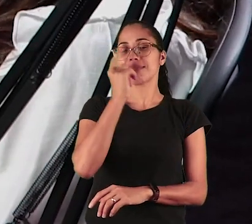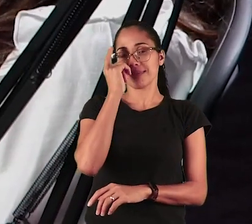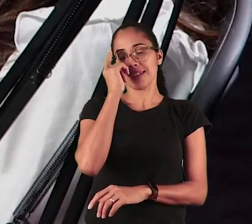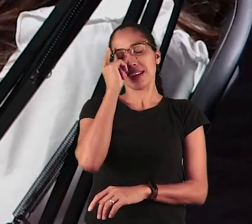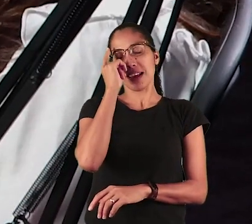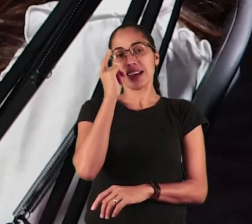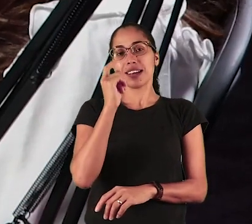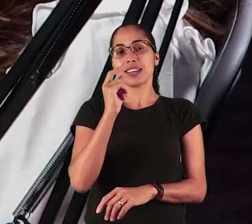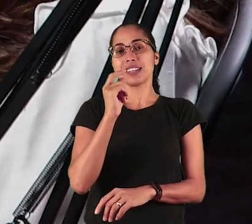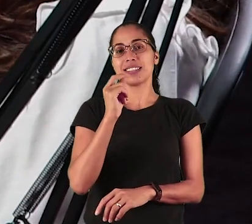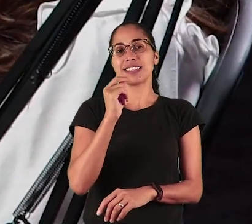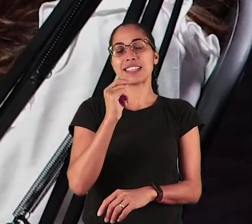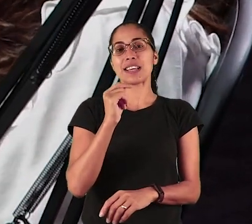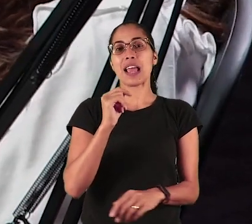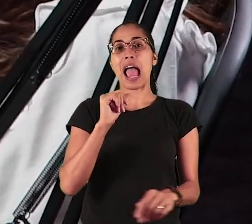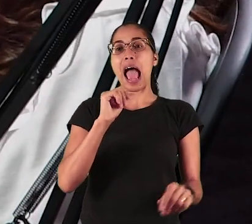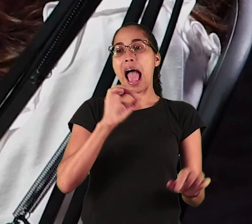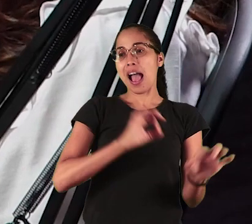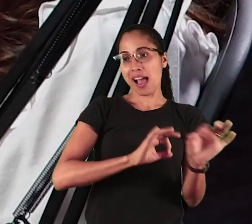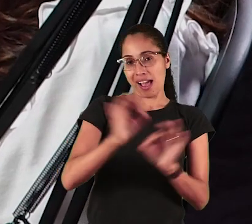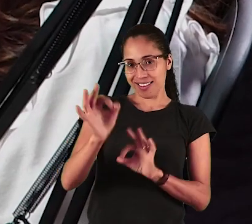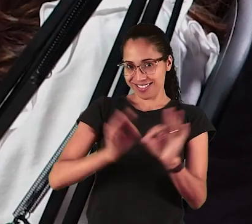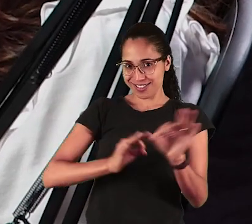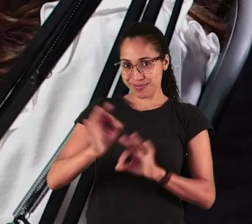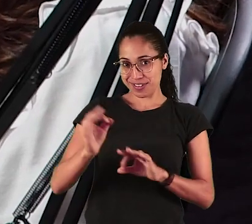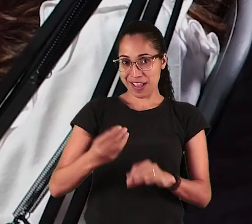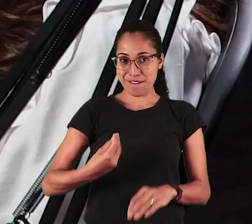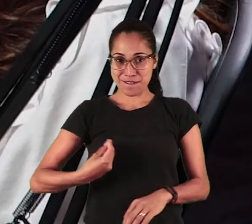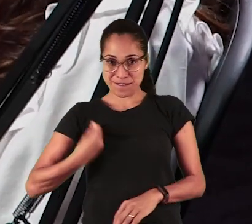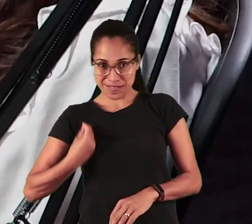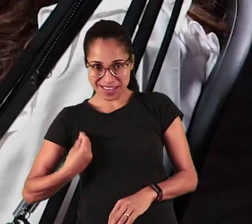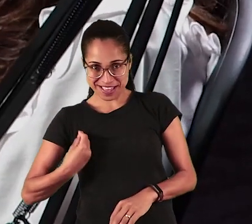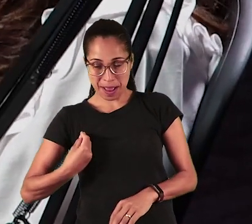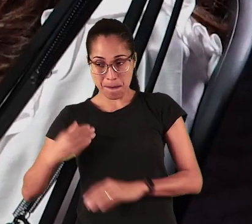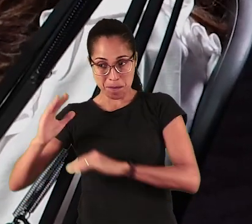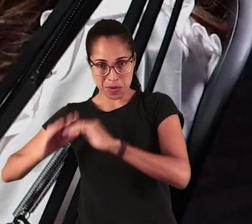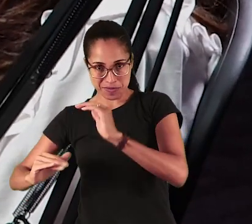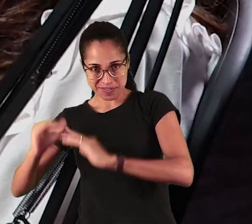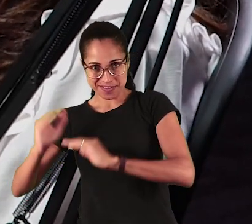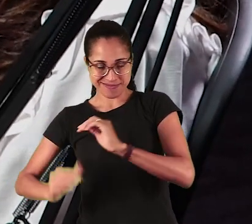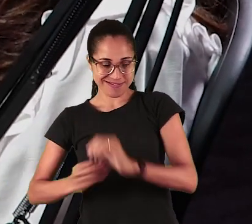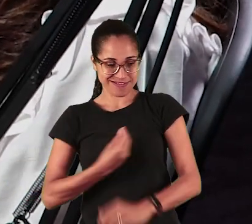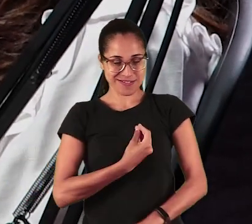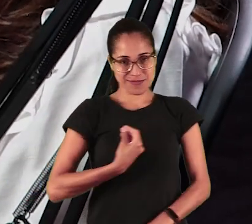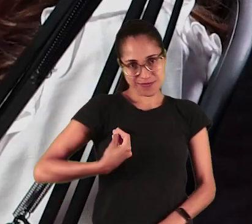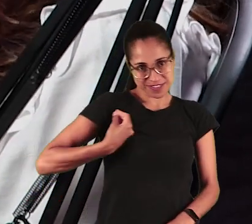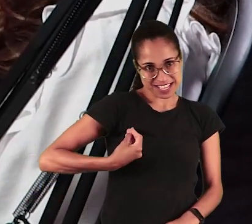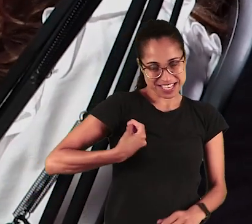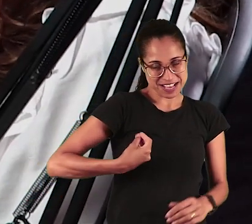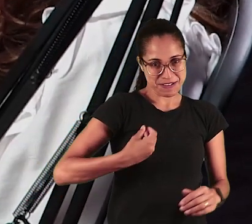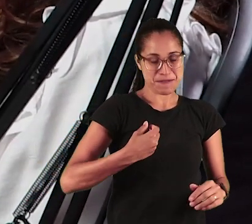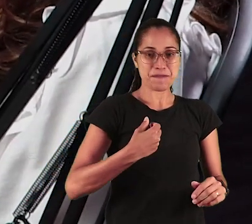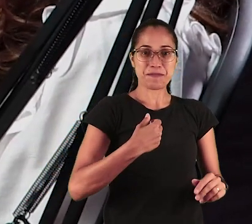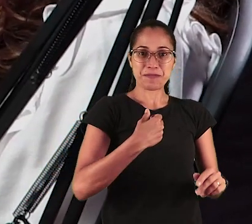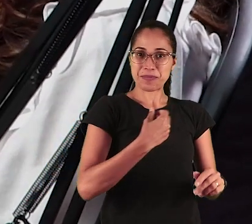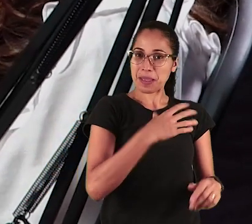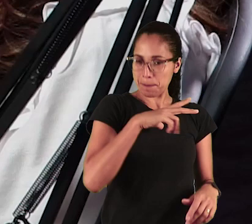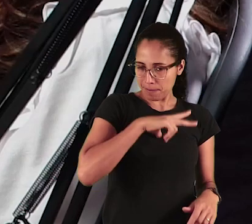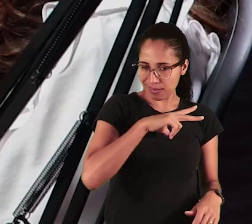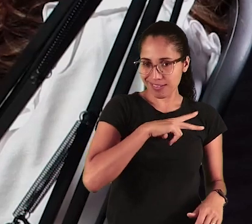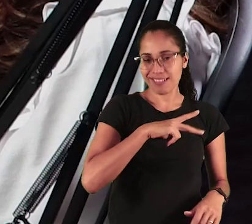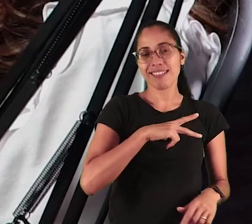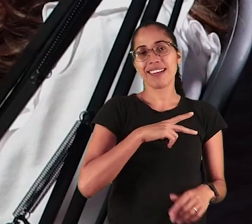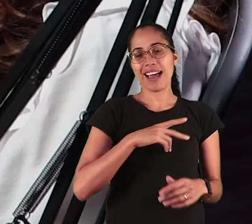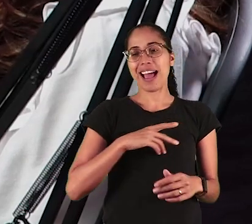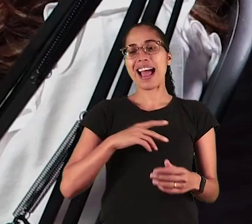rodá-los mas é muito importante esse papel de começar a mostrar essa necessidade porque eu não acho que